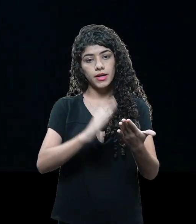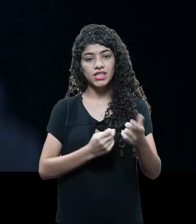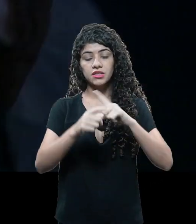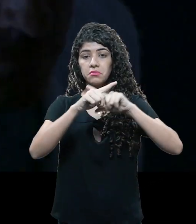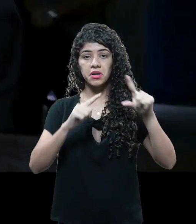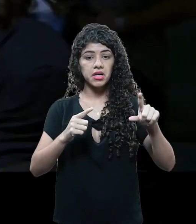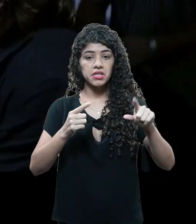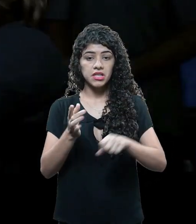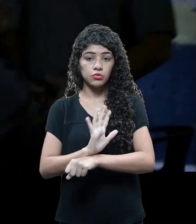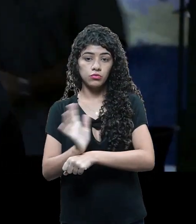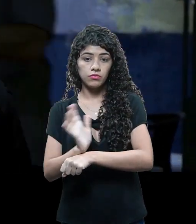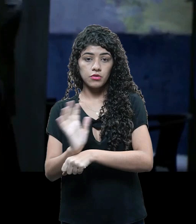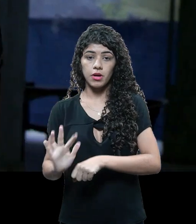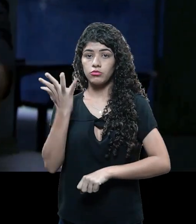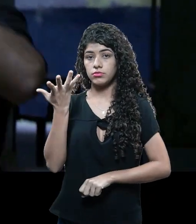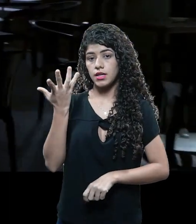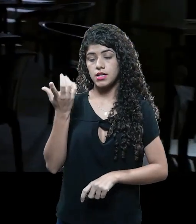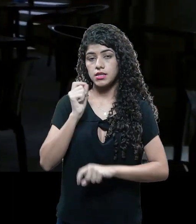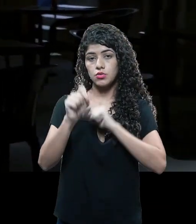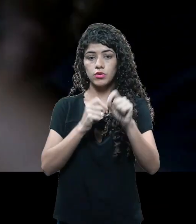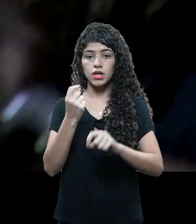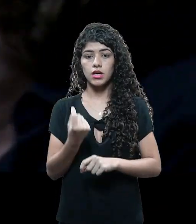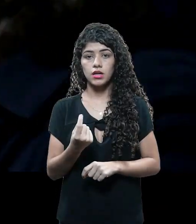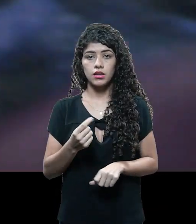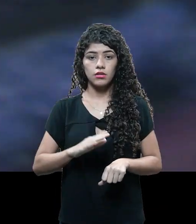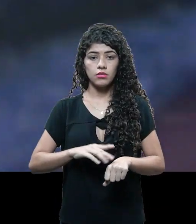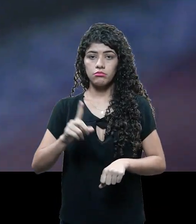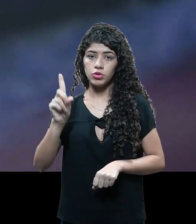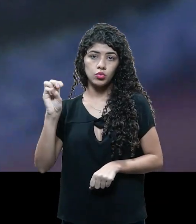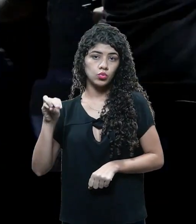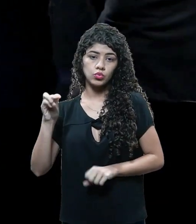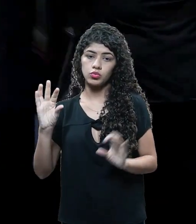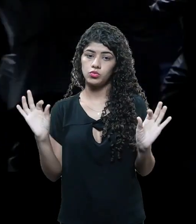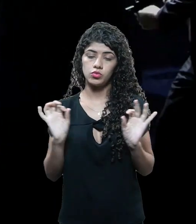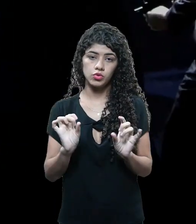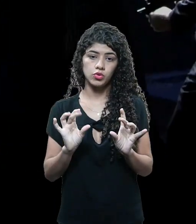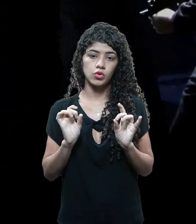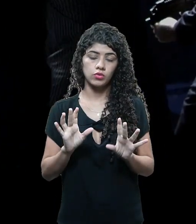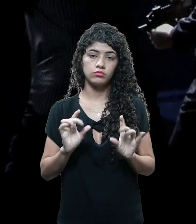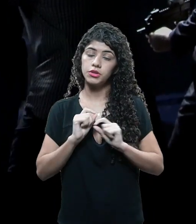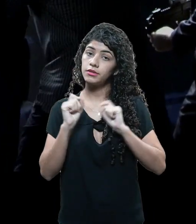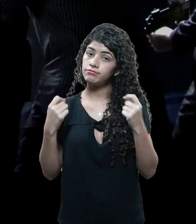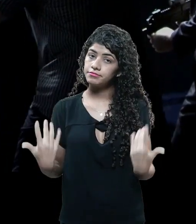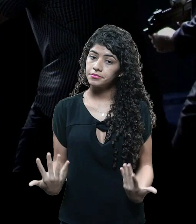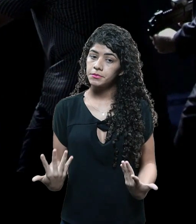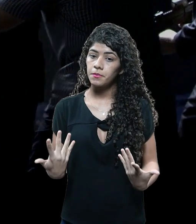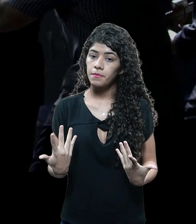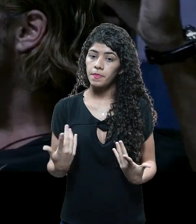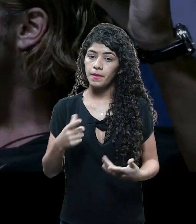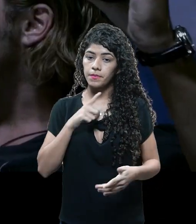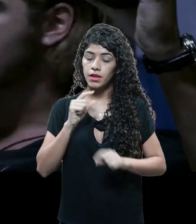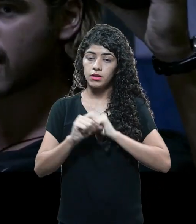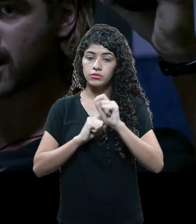filme rola em poucos segundos, porque acontece em uma velocidade grande. E aí,